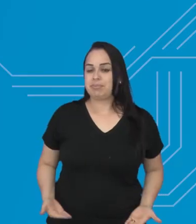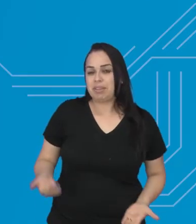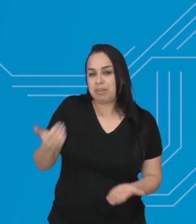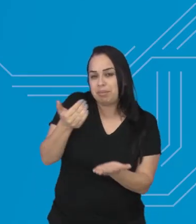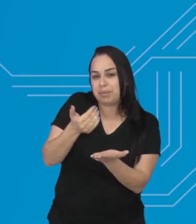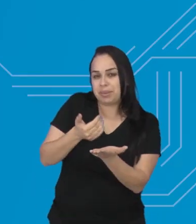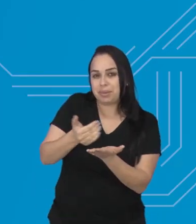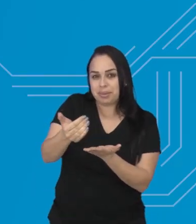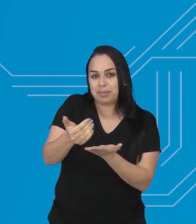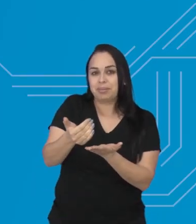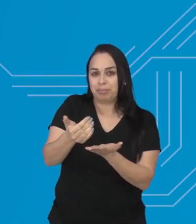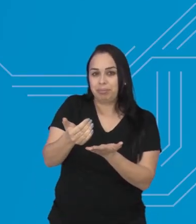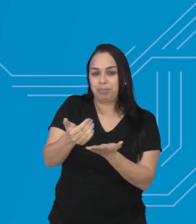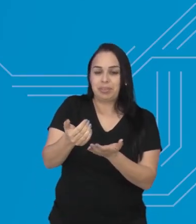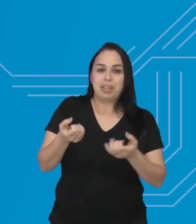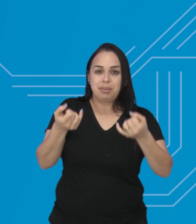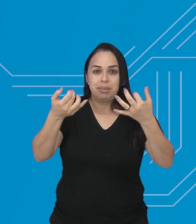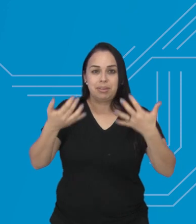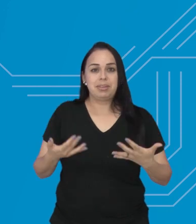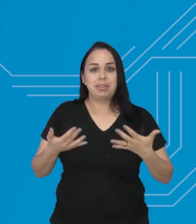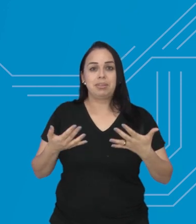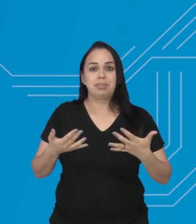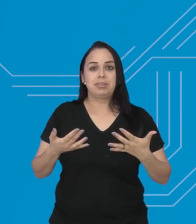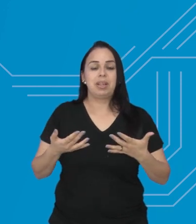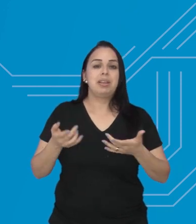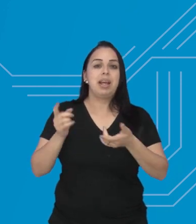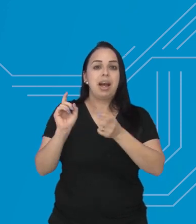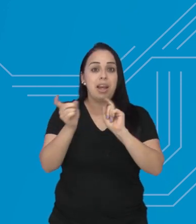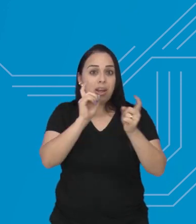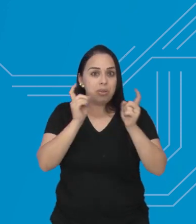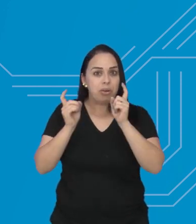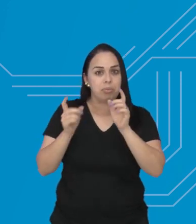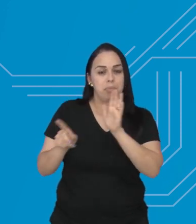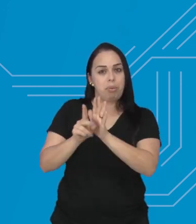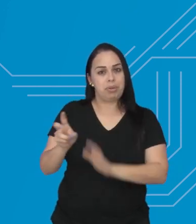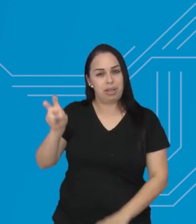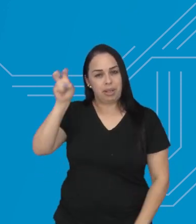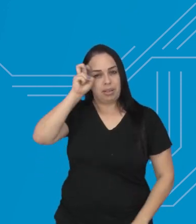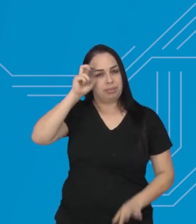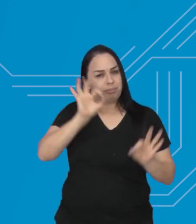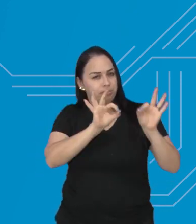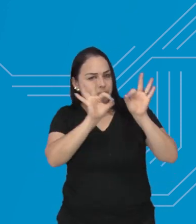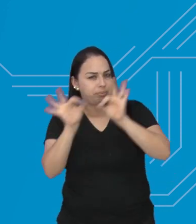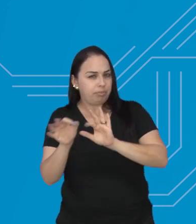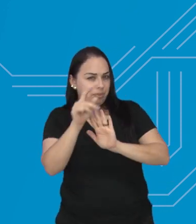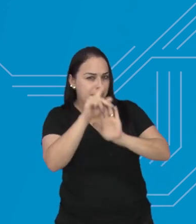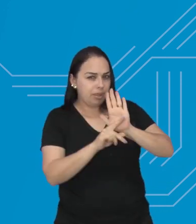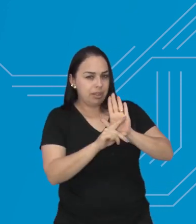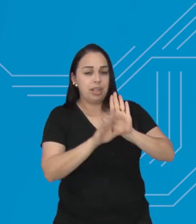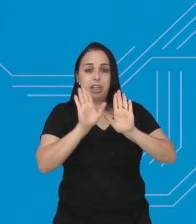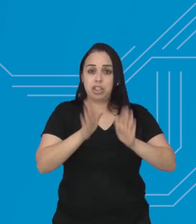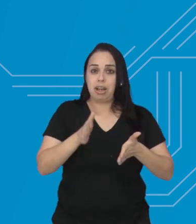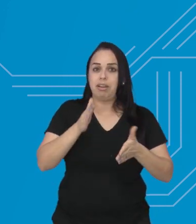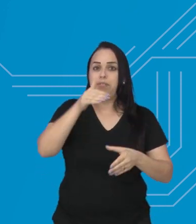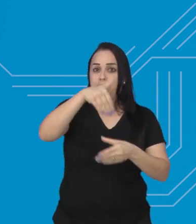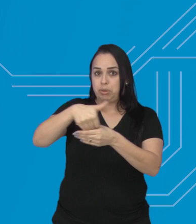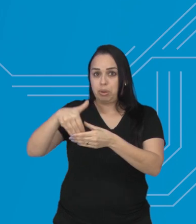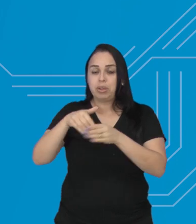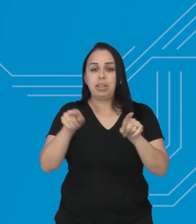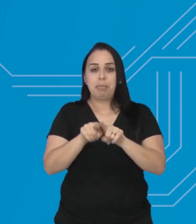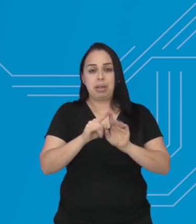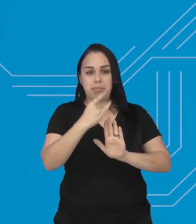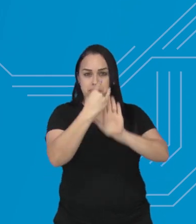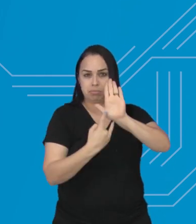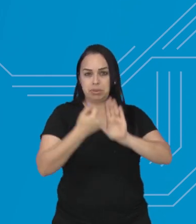E vamos começar o Semana Legislativa falando sobre a sessão de Câmara desta quinta. Confira os projetos de lei